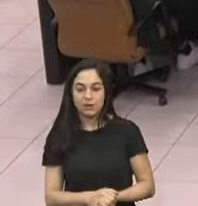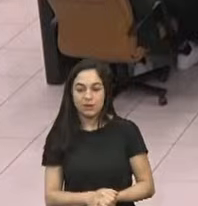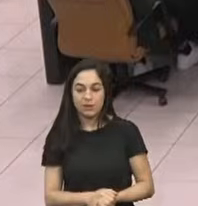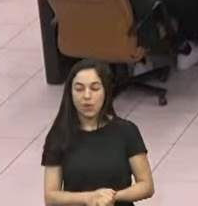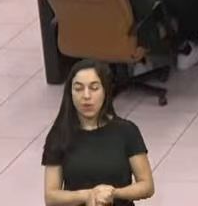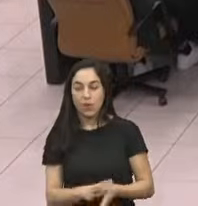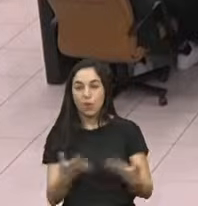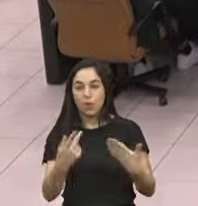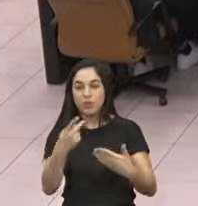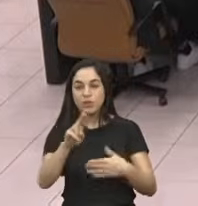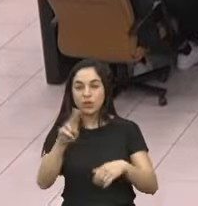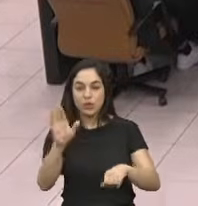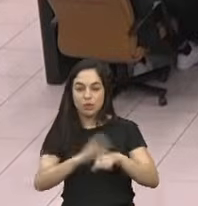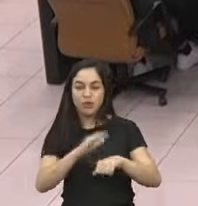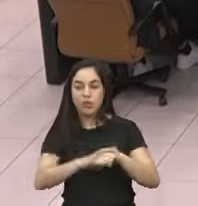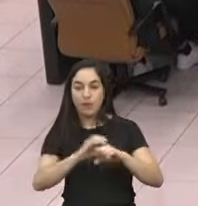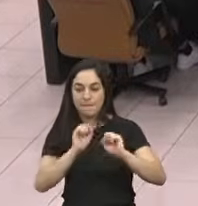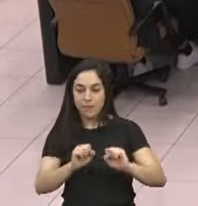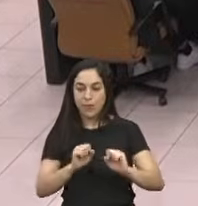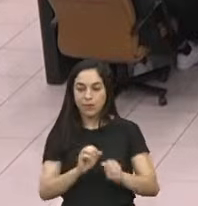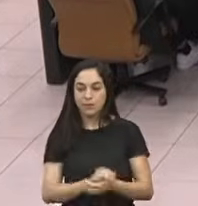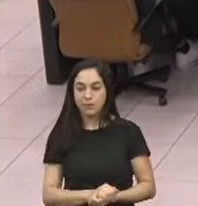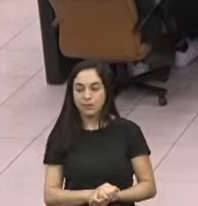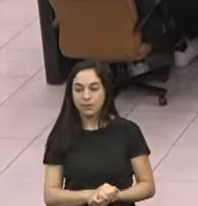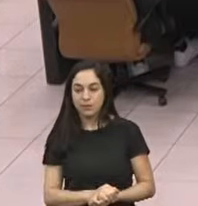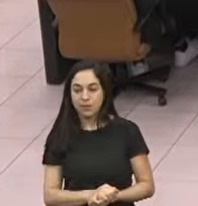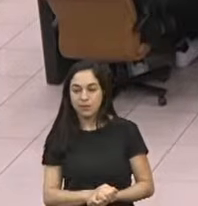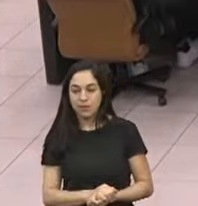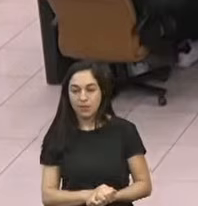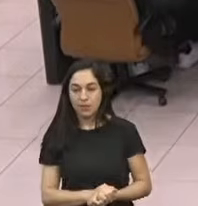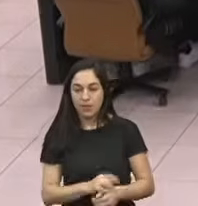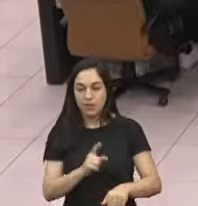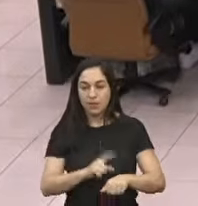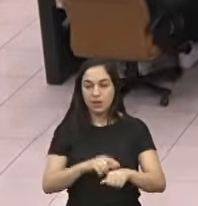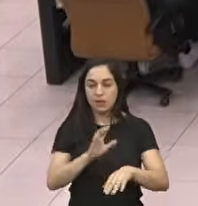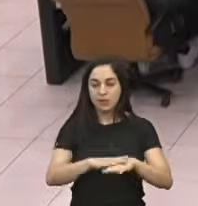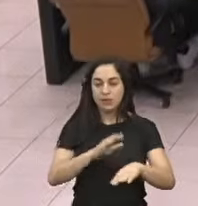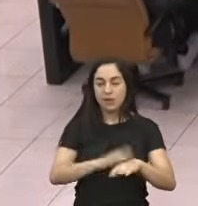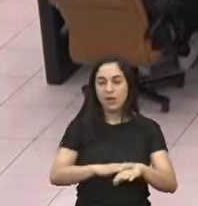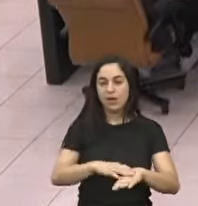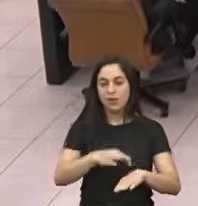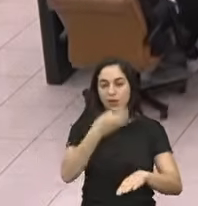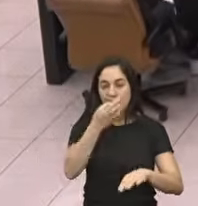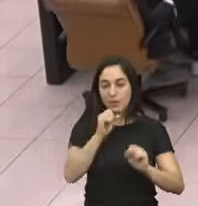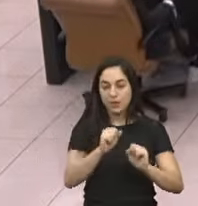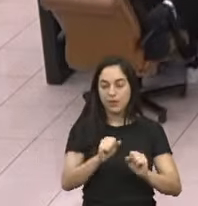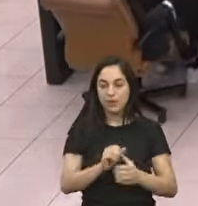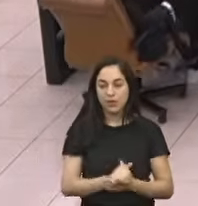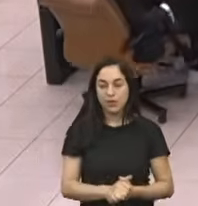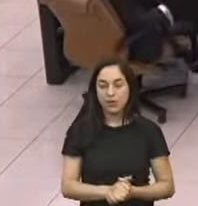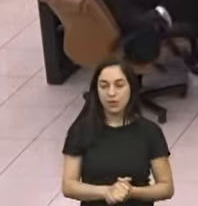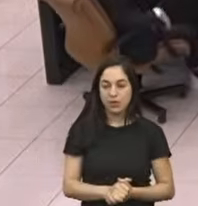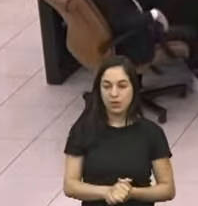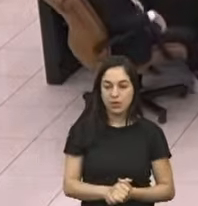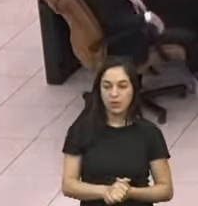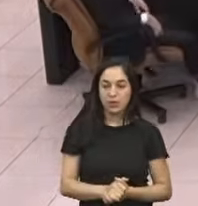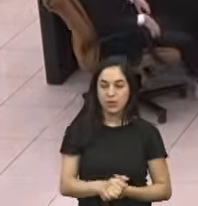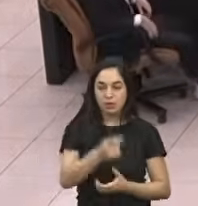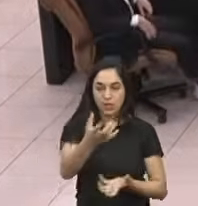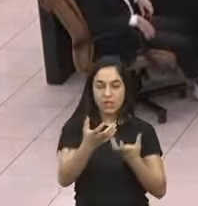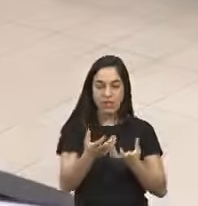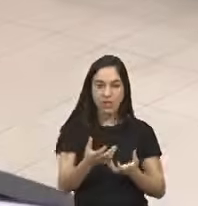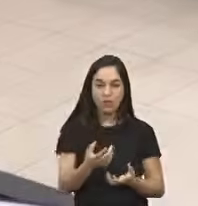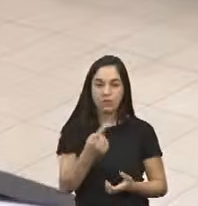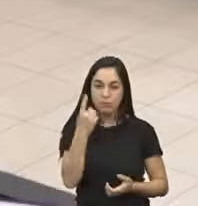chamar assim... Não, senhor presidente. A hora que ela chamar, até o final eu não posso falar? O senhor está querendo me censurar,